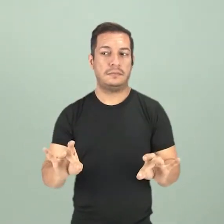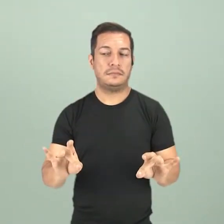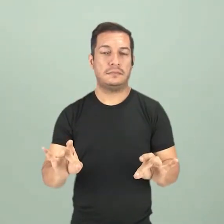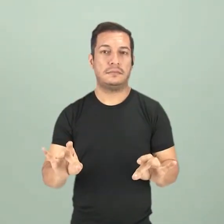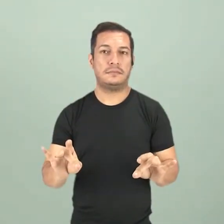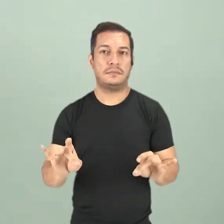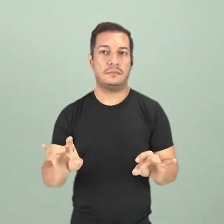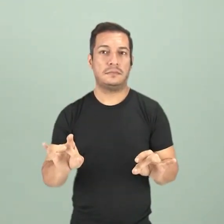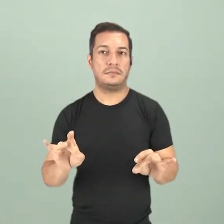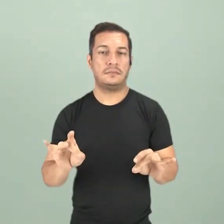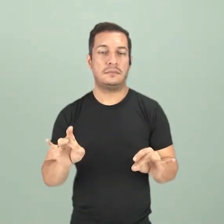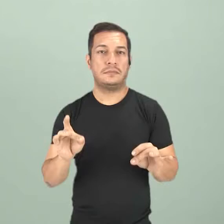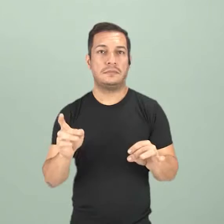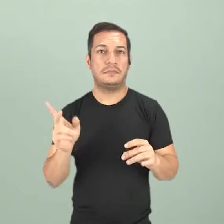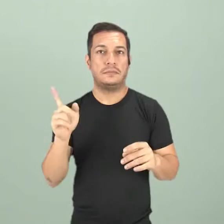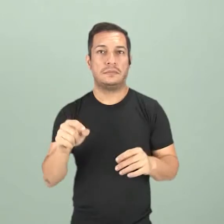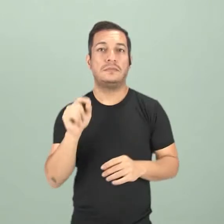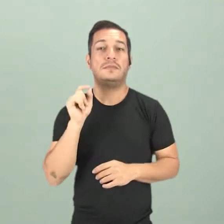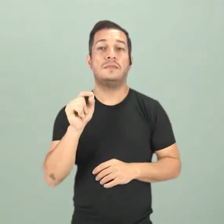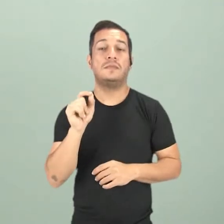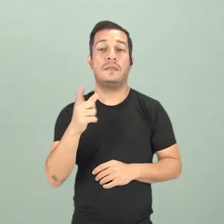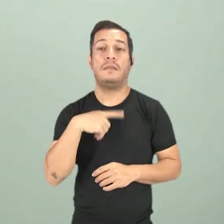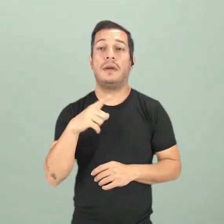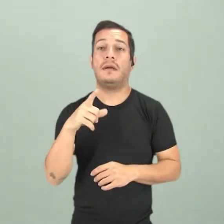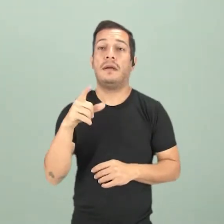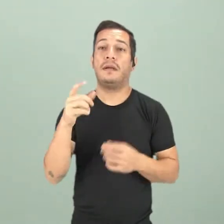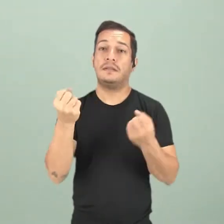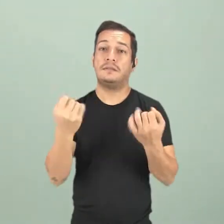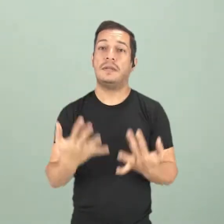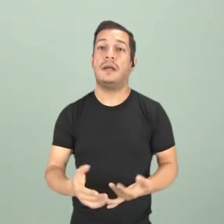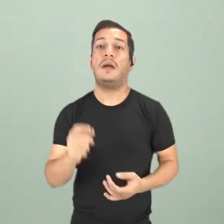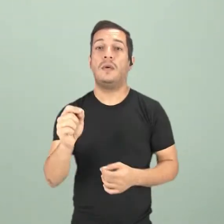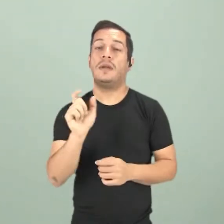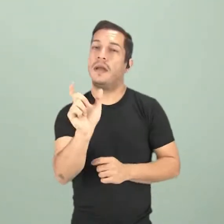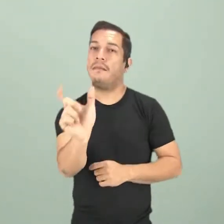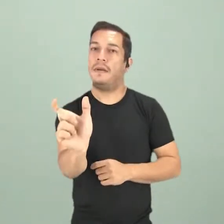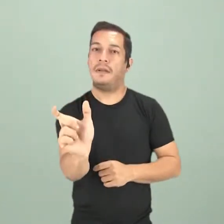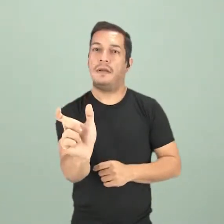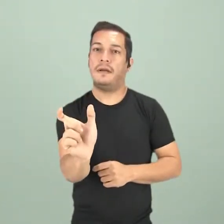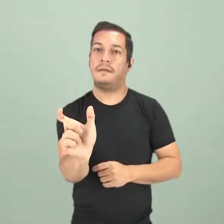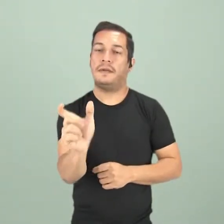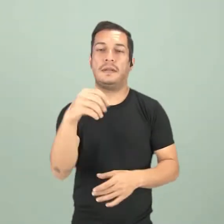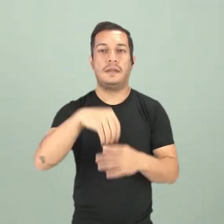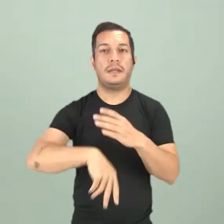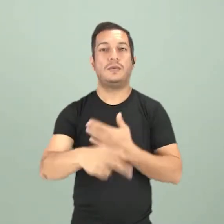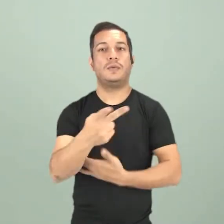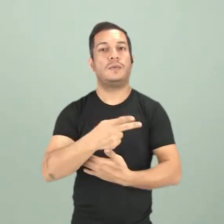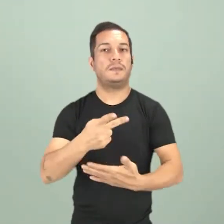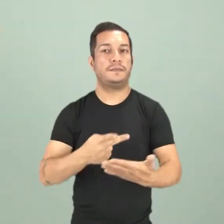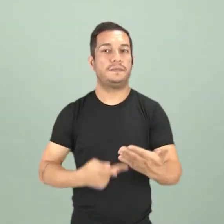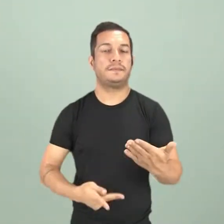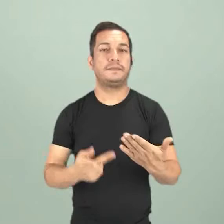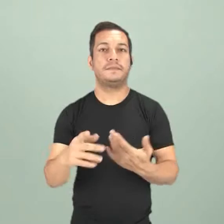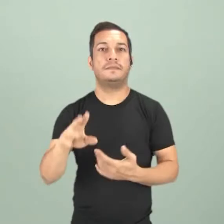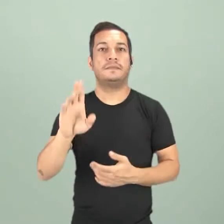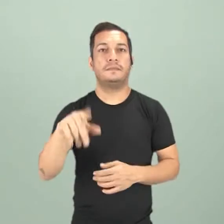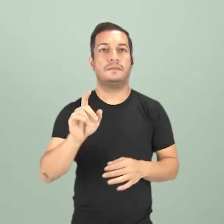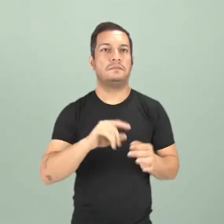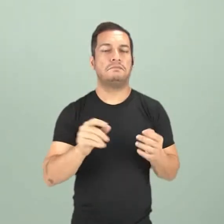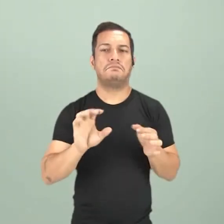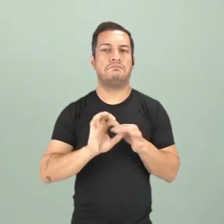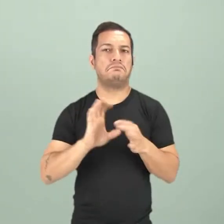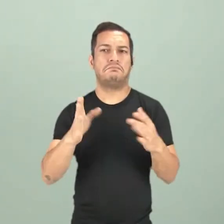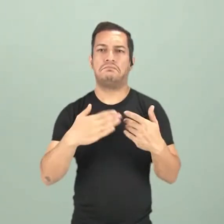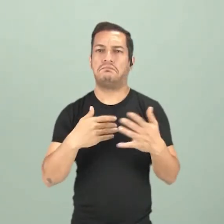tá? O rebuscamento simplesmente para descrever e trabalhar a palavra dentro do poema, desprendido de